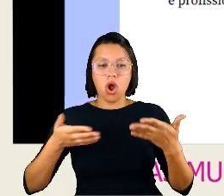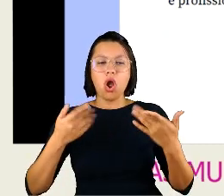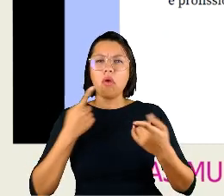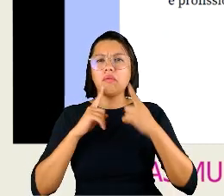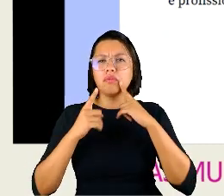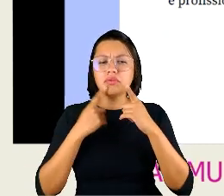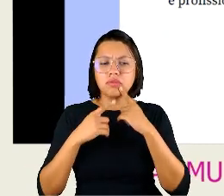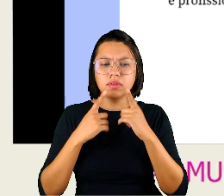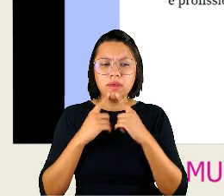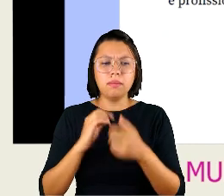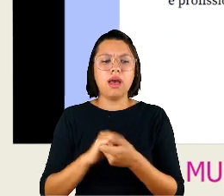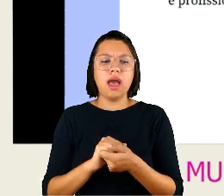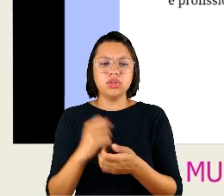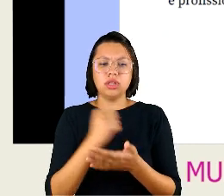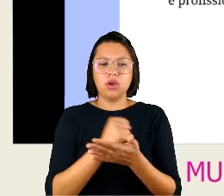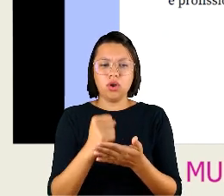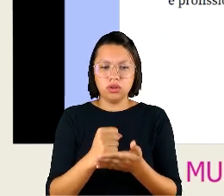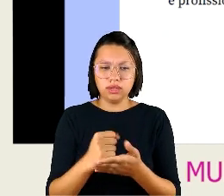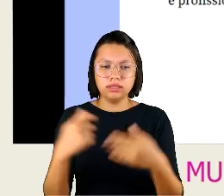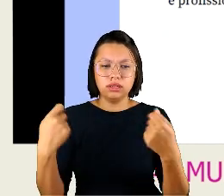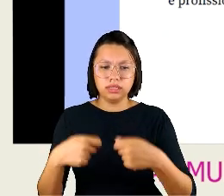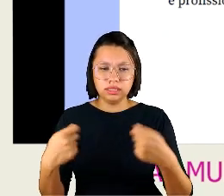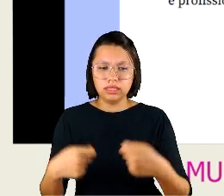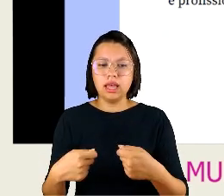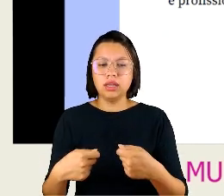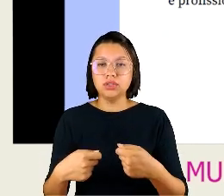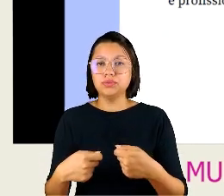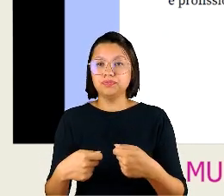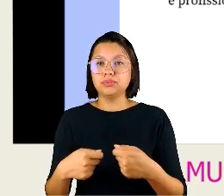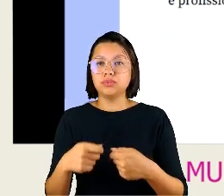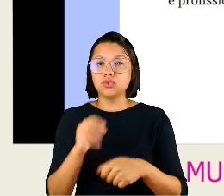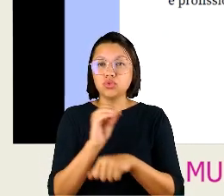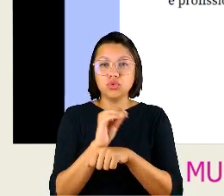custos e responsabilidades do cuidado. Quando a gente olha